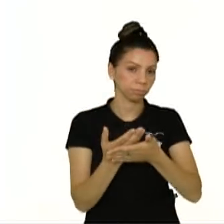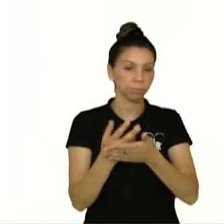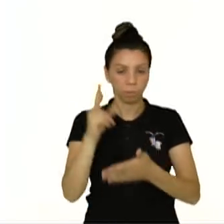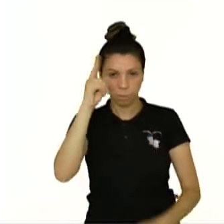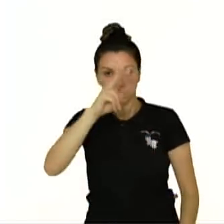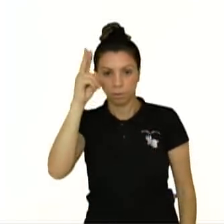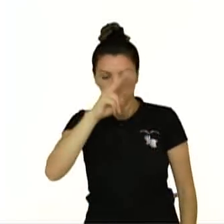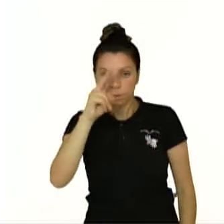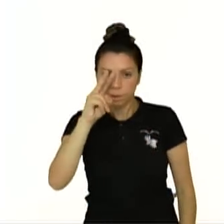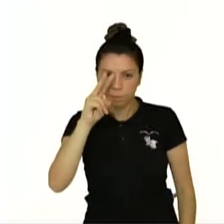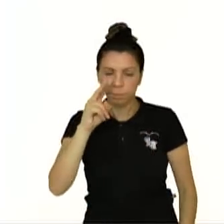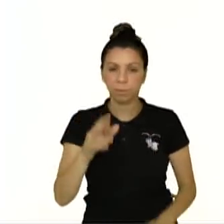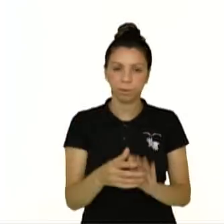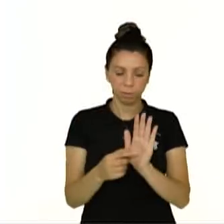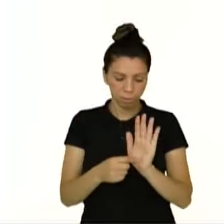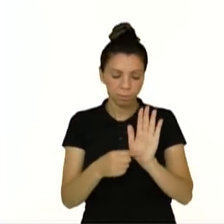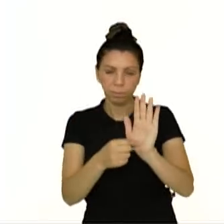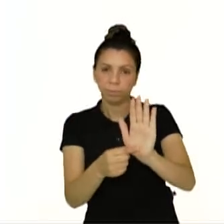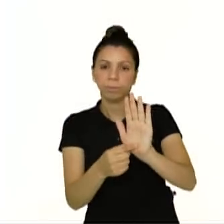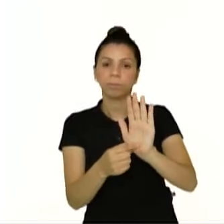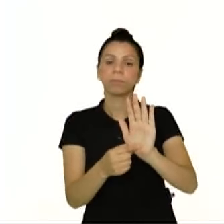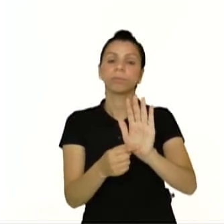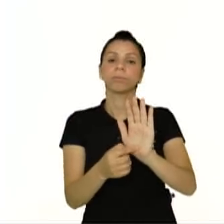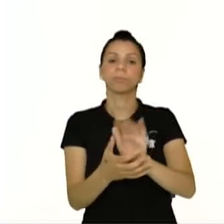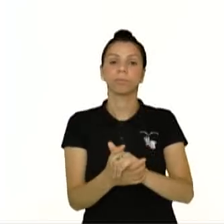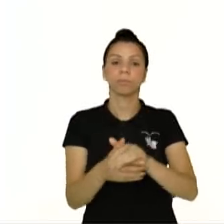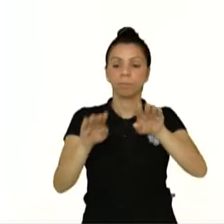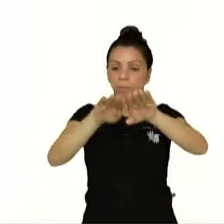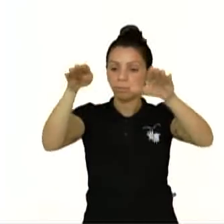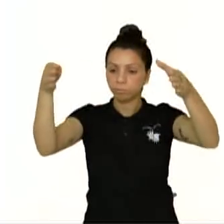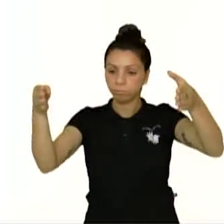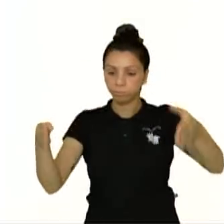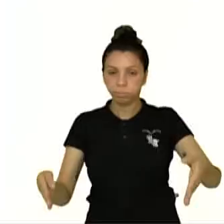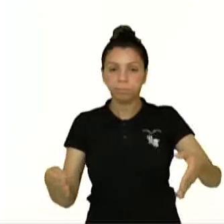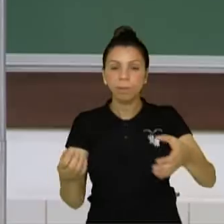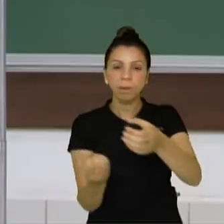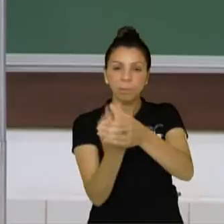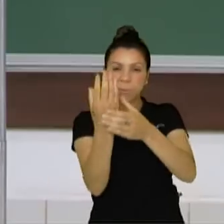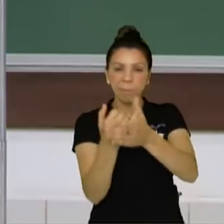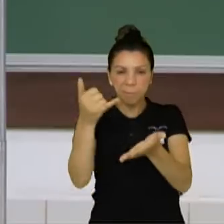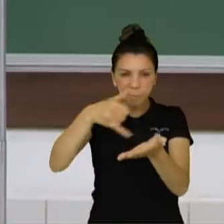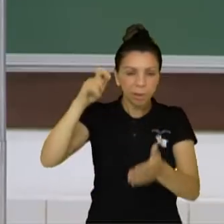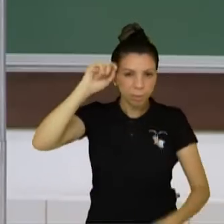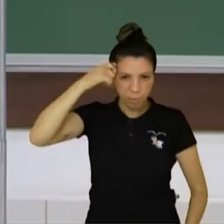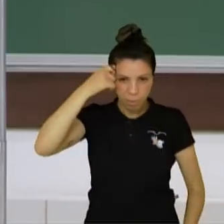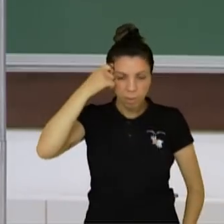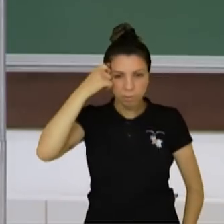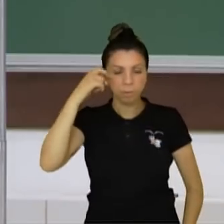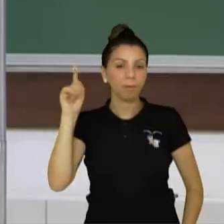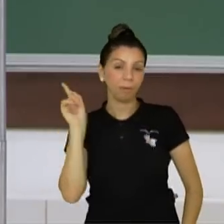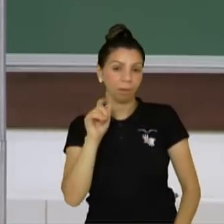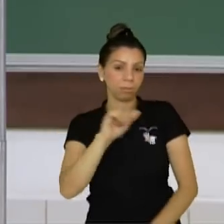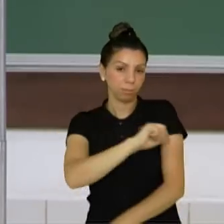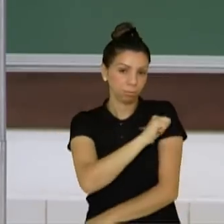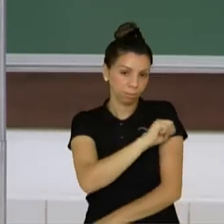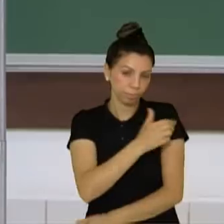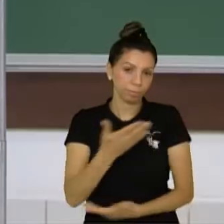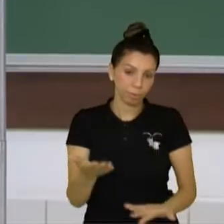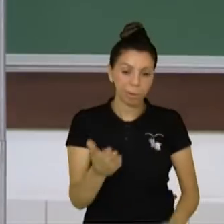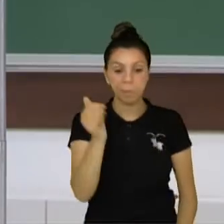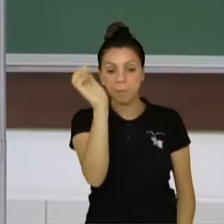Lembra que a gente mostrou ali a plataforma de Angra dos Reis? Pois é, o Brasil, né, é um país que